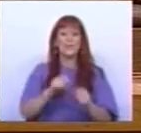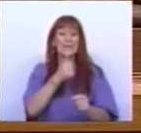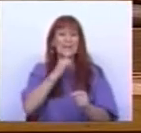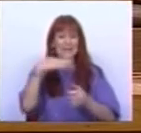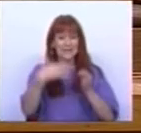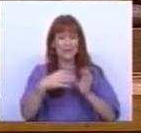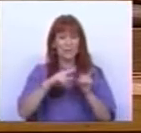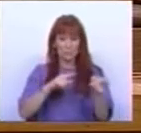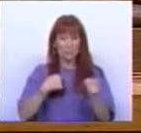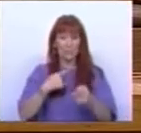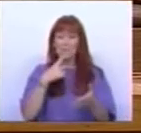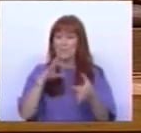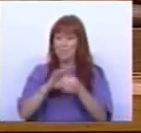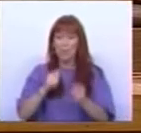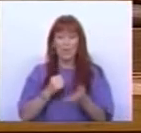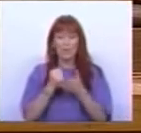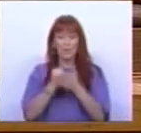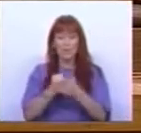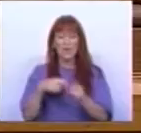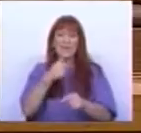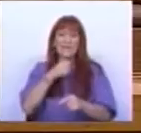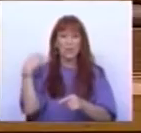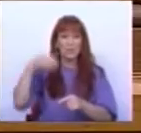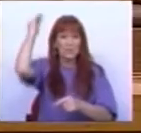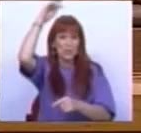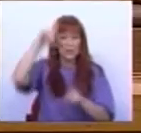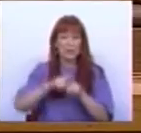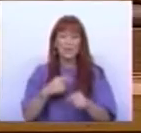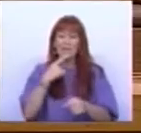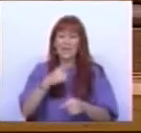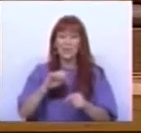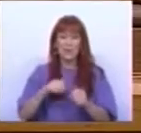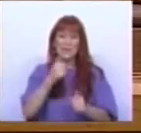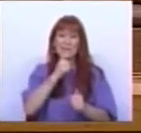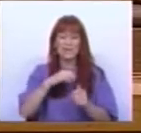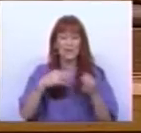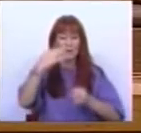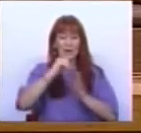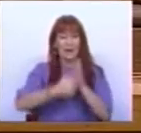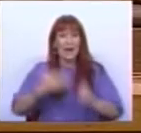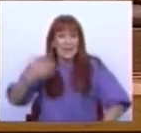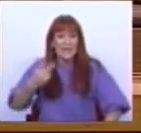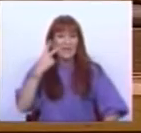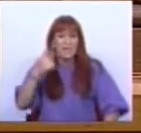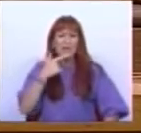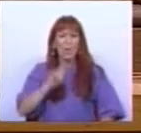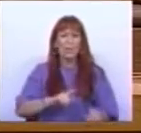acórdão, que aliás suportou a decisão do Sr. Presidente da República, mas ao referir no acórdão que o direito a viver não